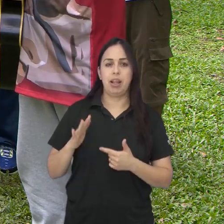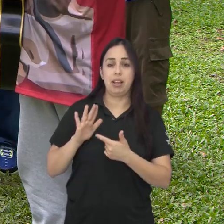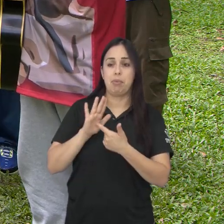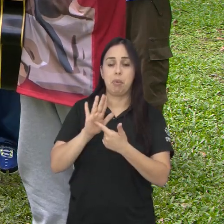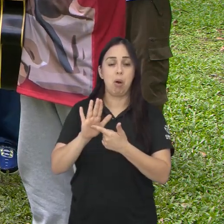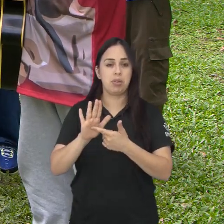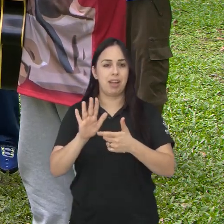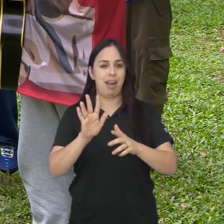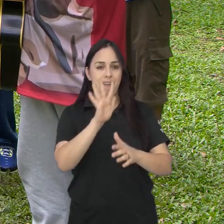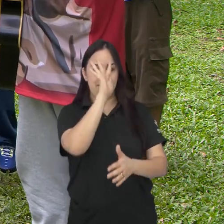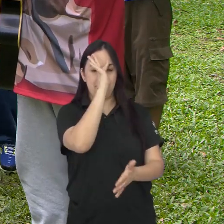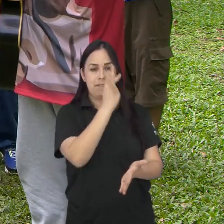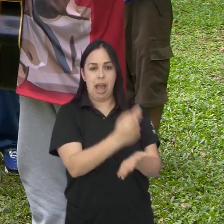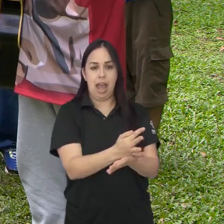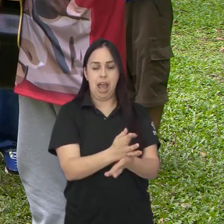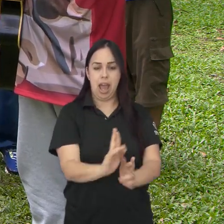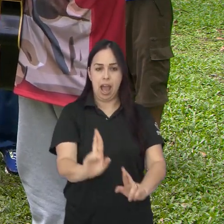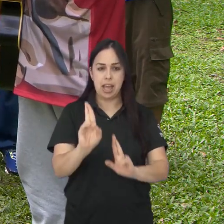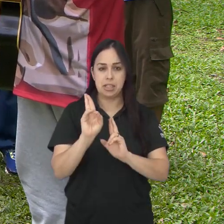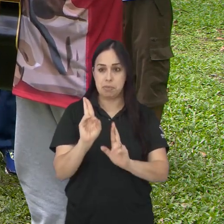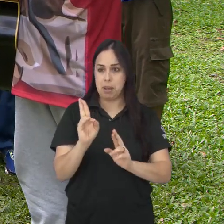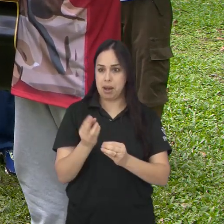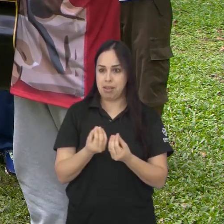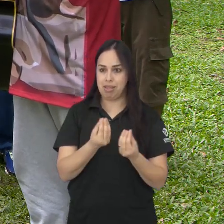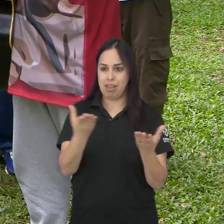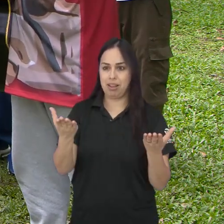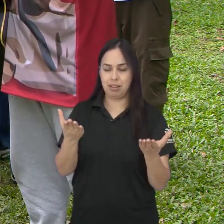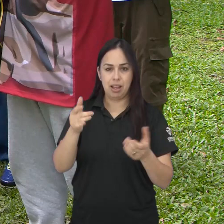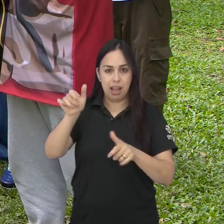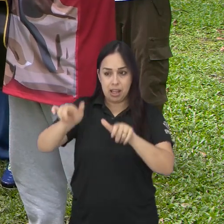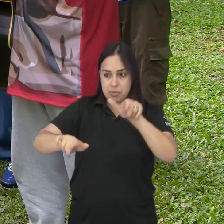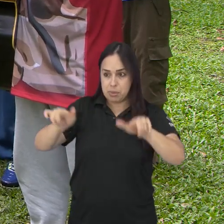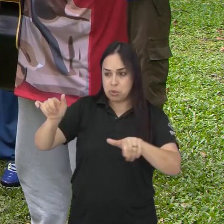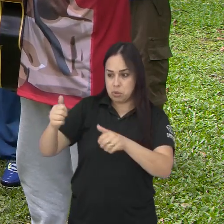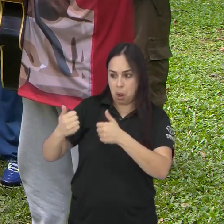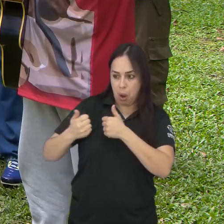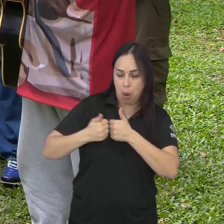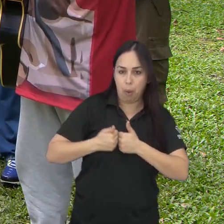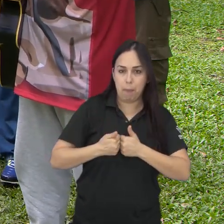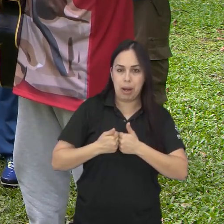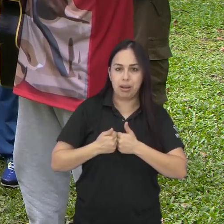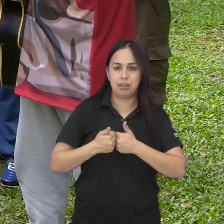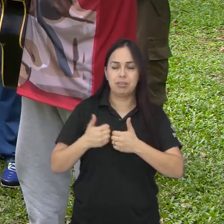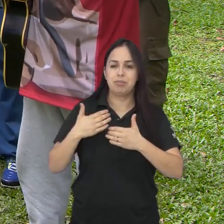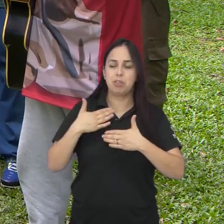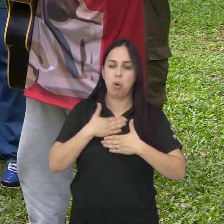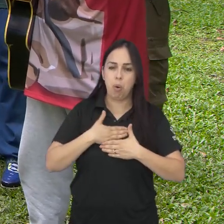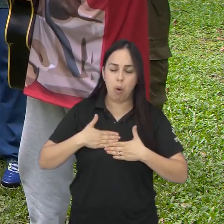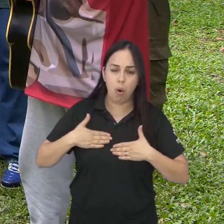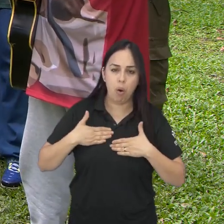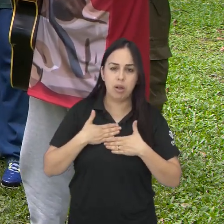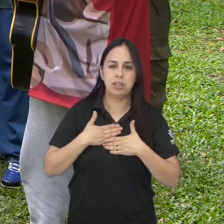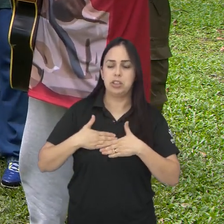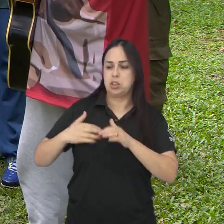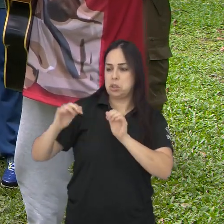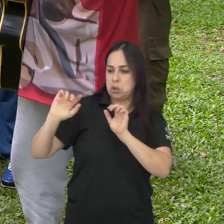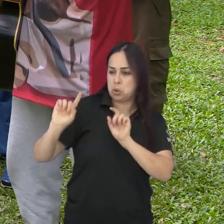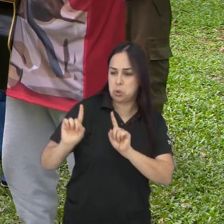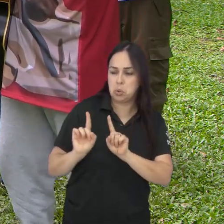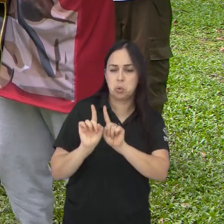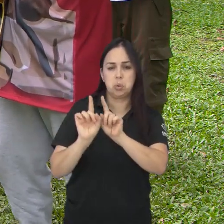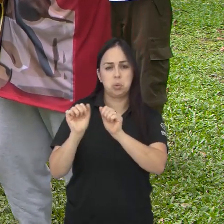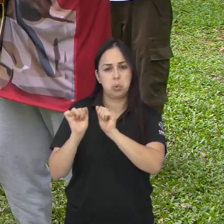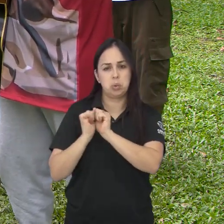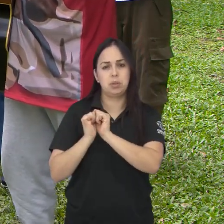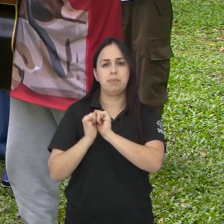a esperança para o próximo, aqueles que nos acompanham, que é muito agradável estar junto com a